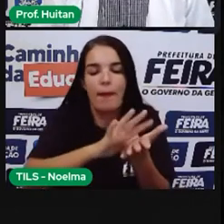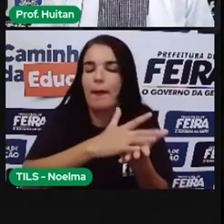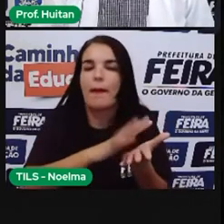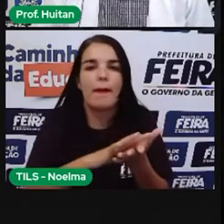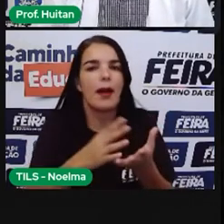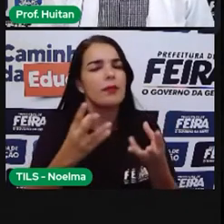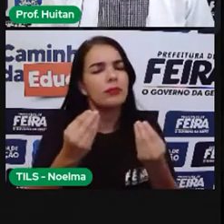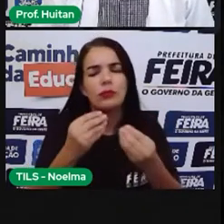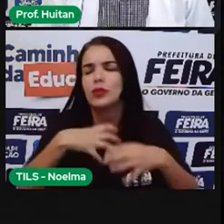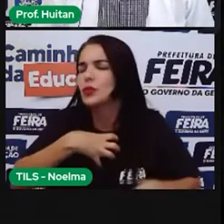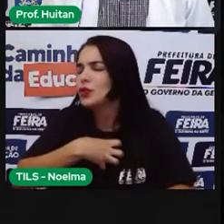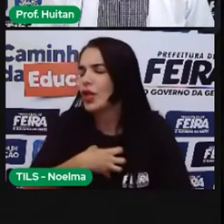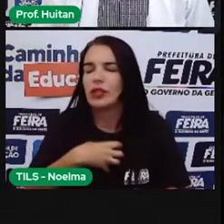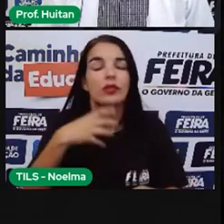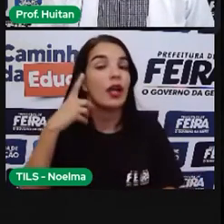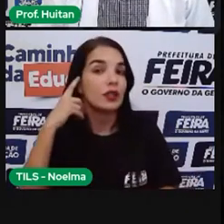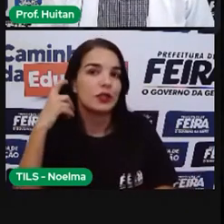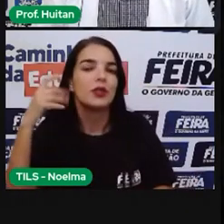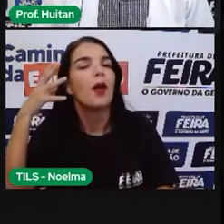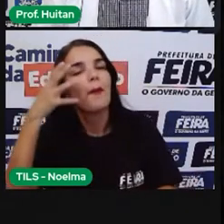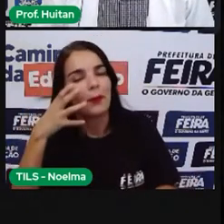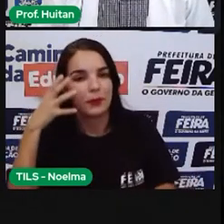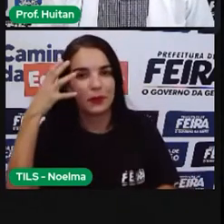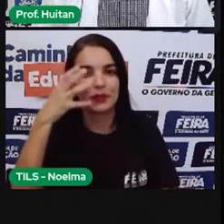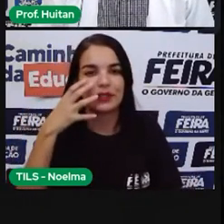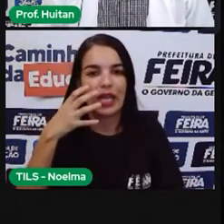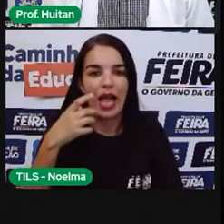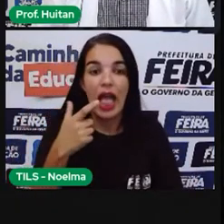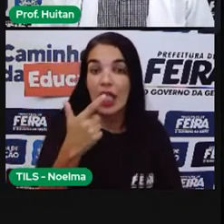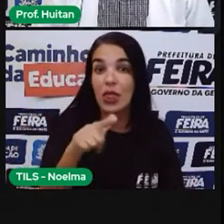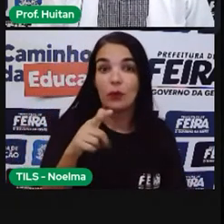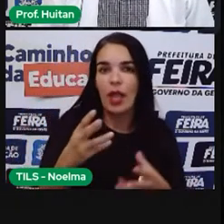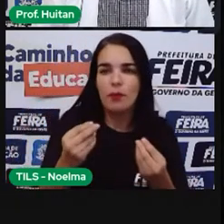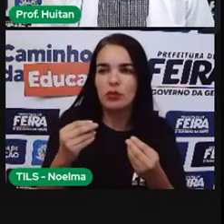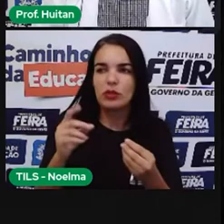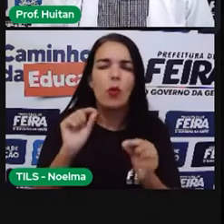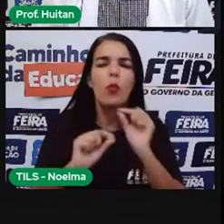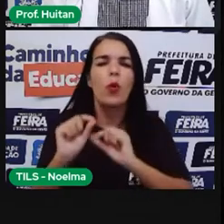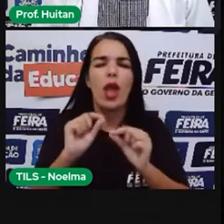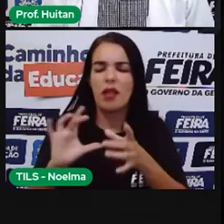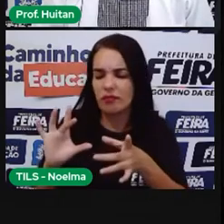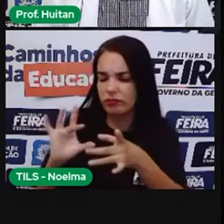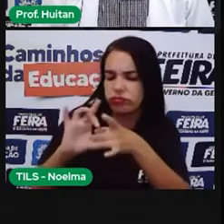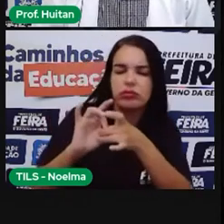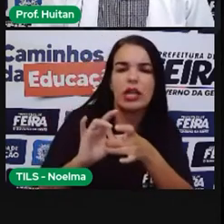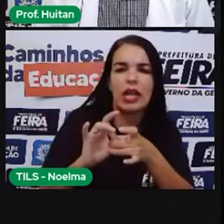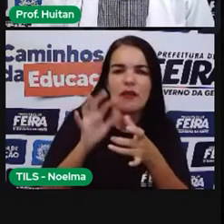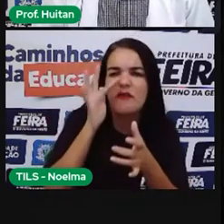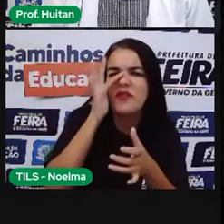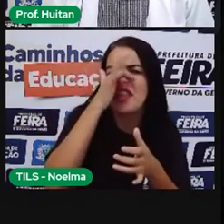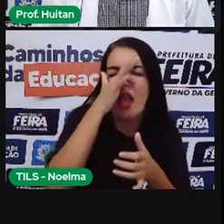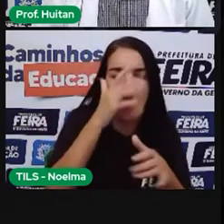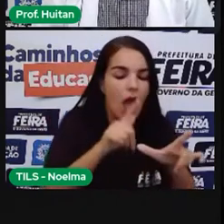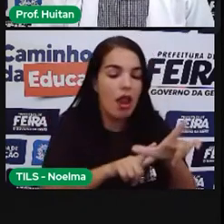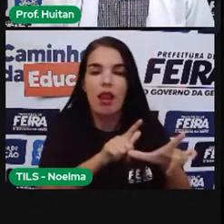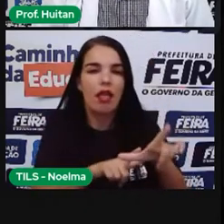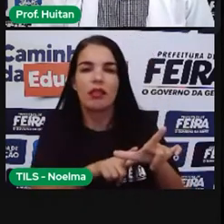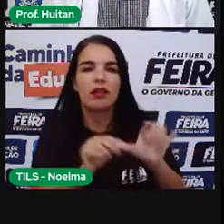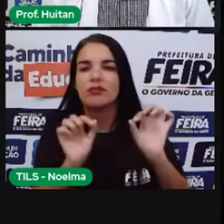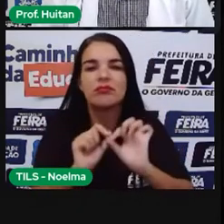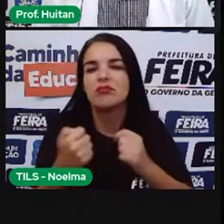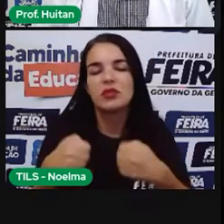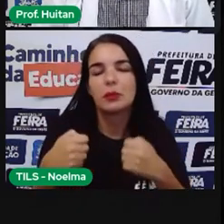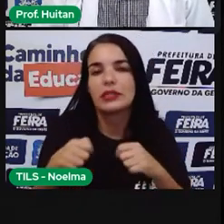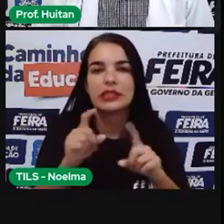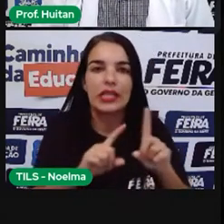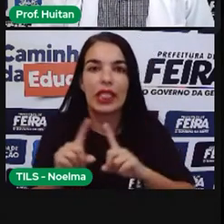estilos musicais. Não está muito ligada à fidelidade da escrita, ou seja, às dinâmicas